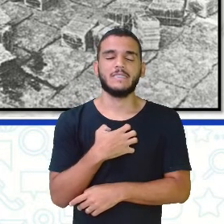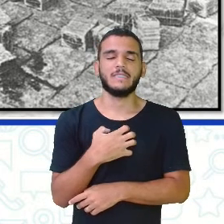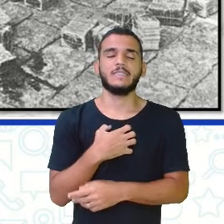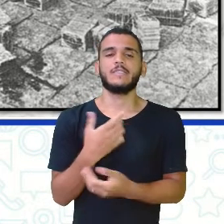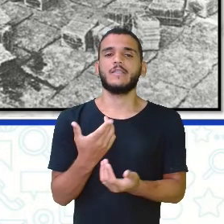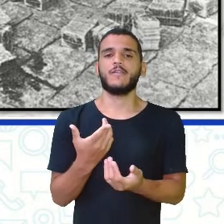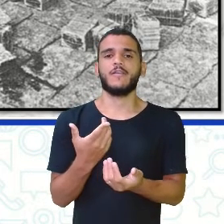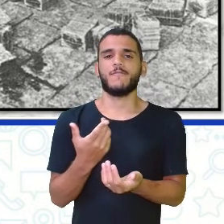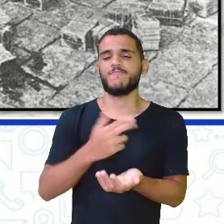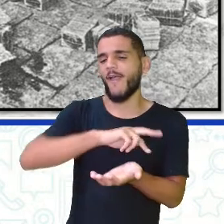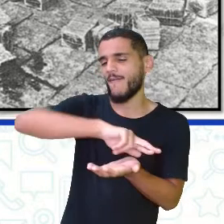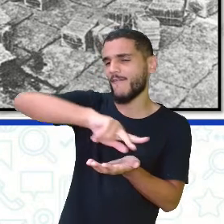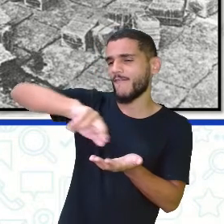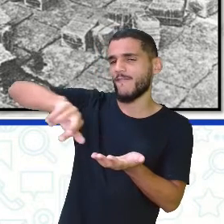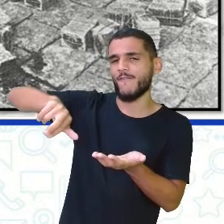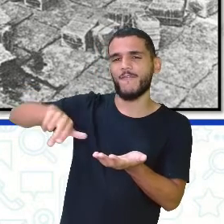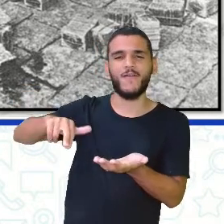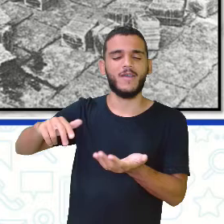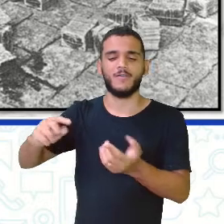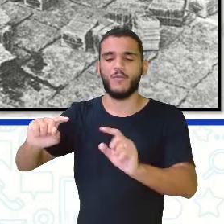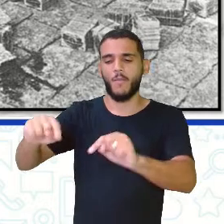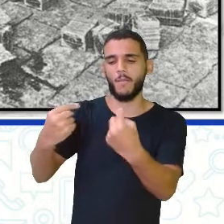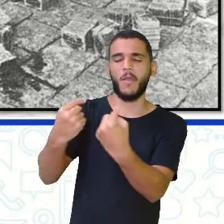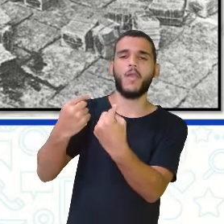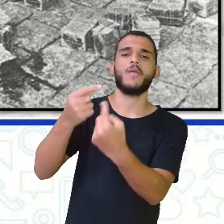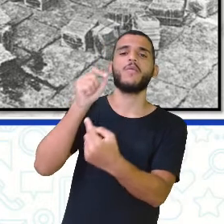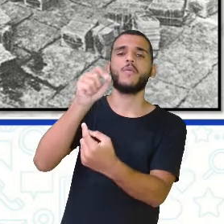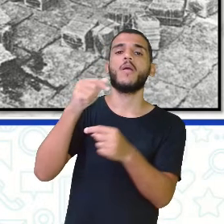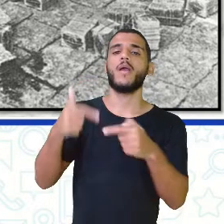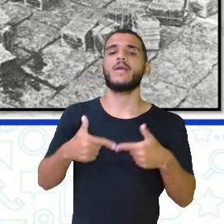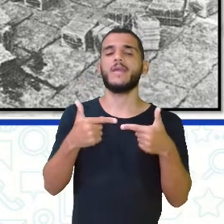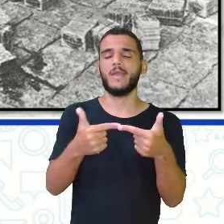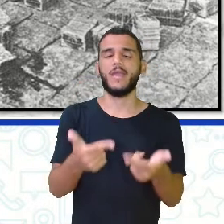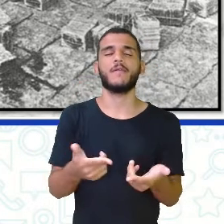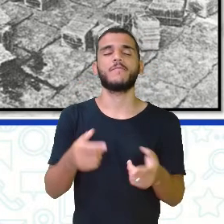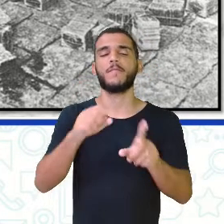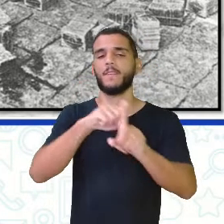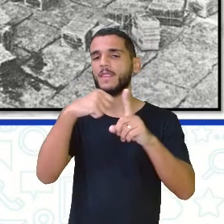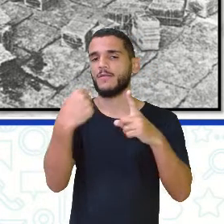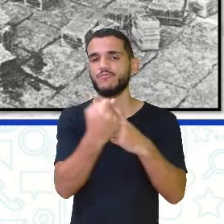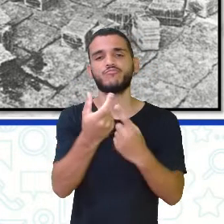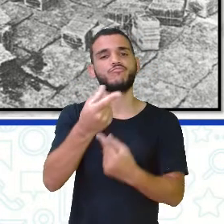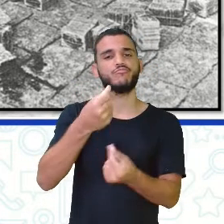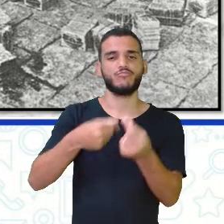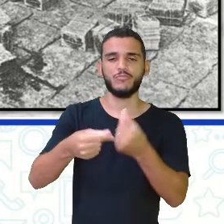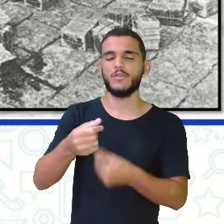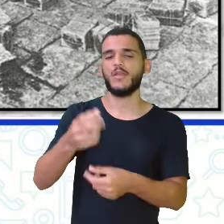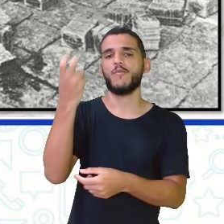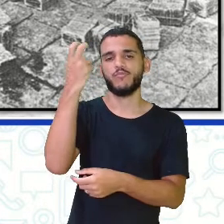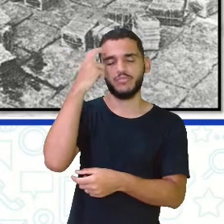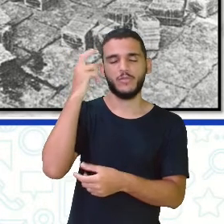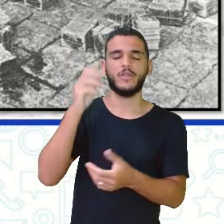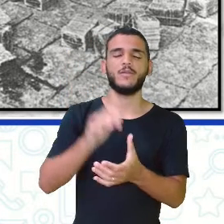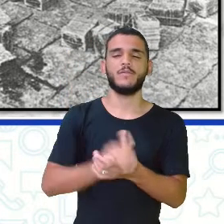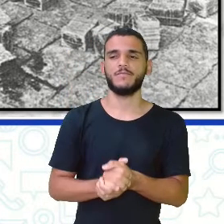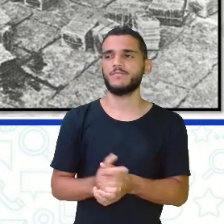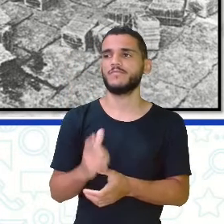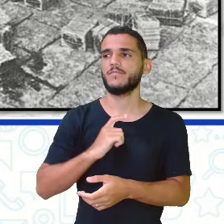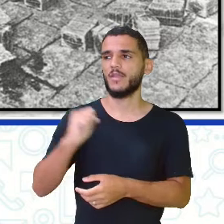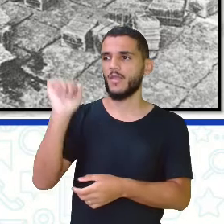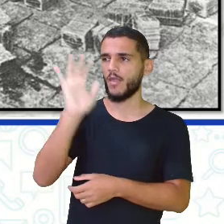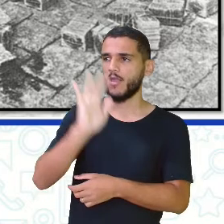que refletiram-se em todos os setores, econômico, social, cultural, etc. Observa aqui, a gente tem uma